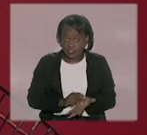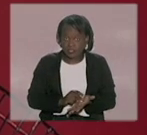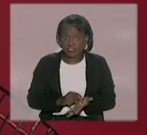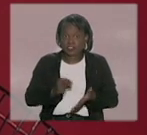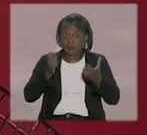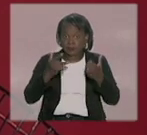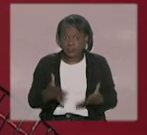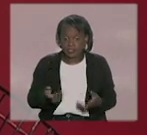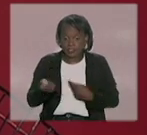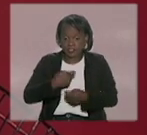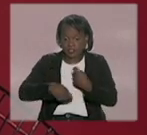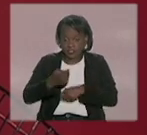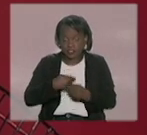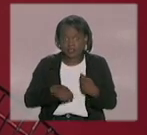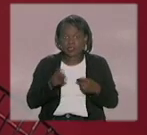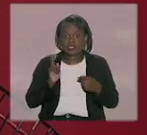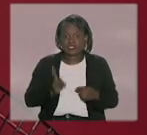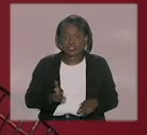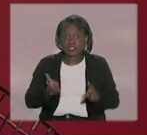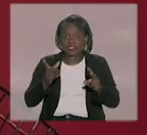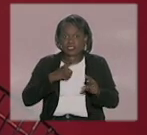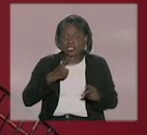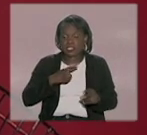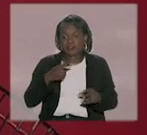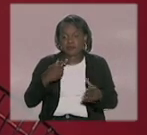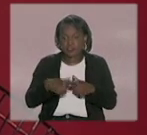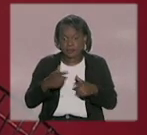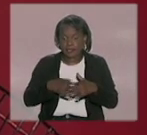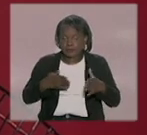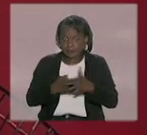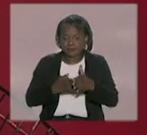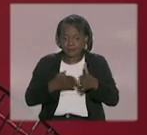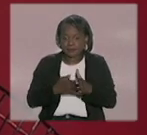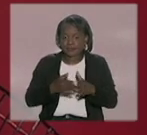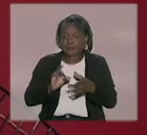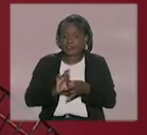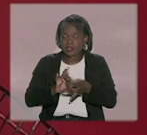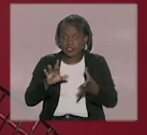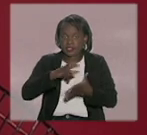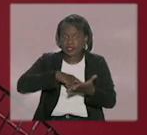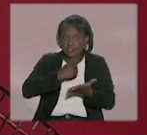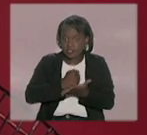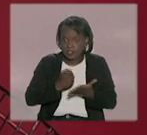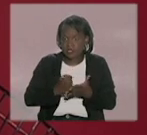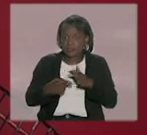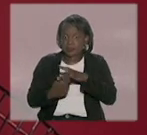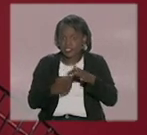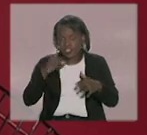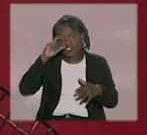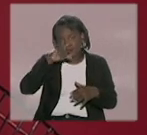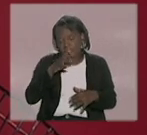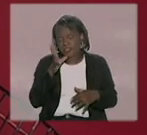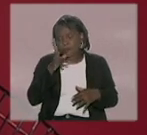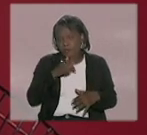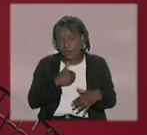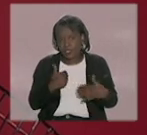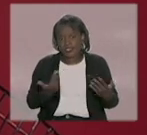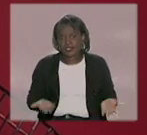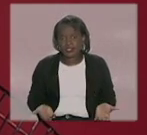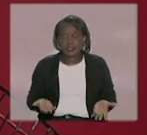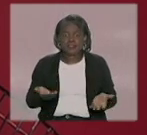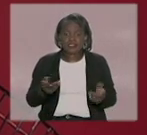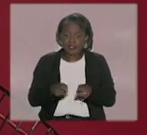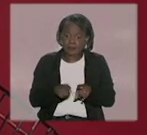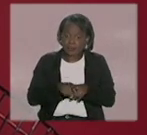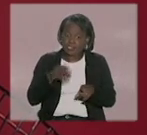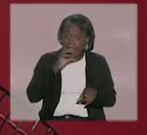de negócios, sempre bate nessa coisa. Licenciamento ambiental é difícil, é demorado e essa